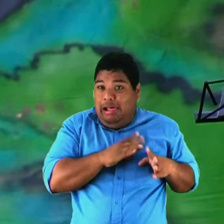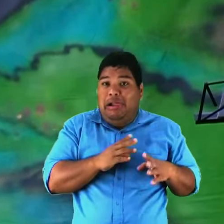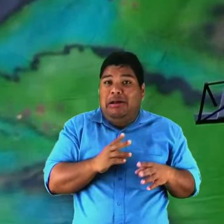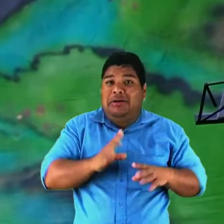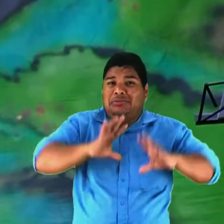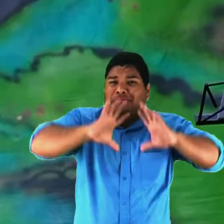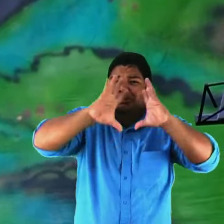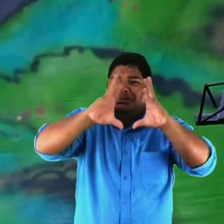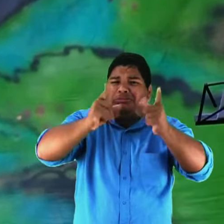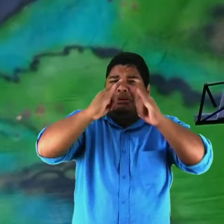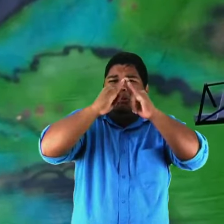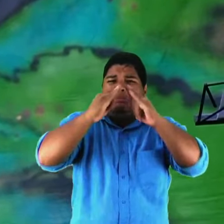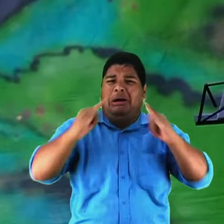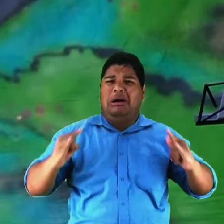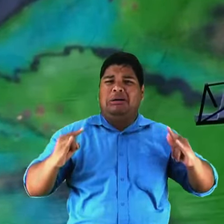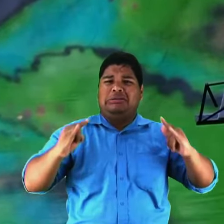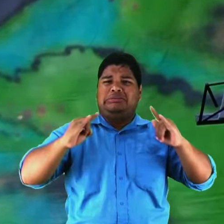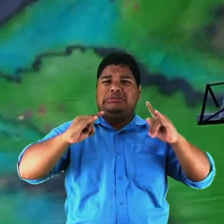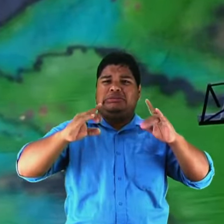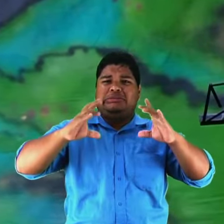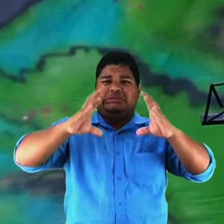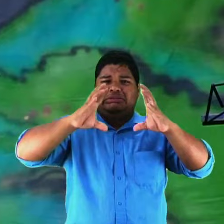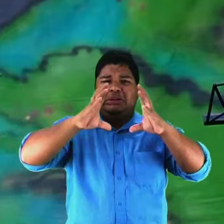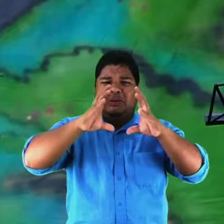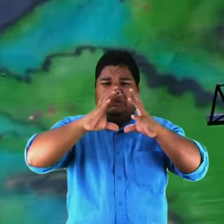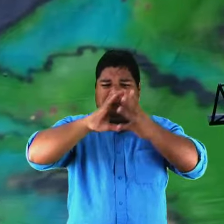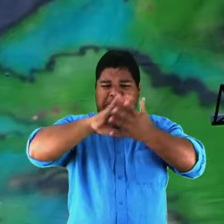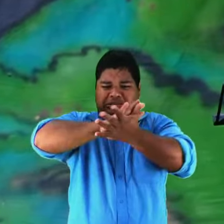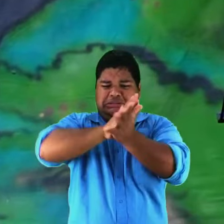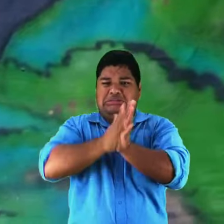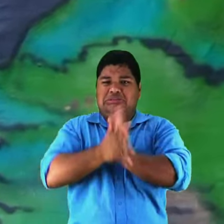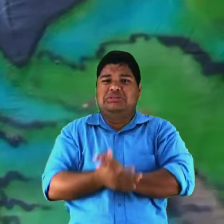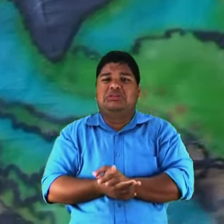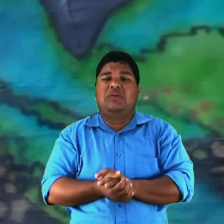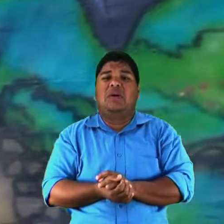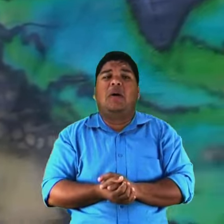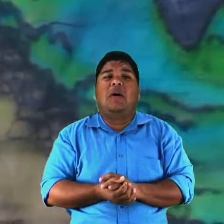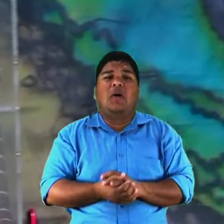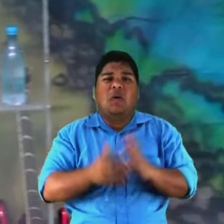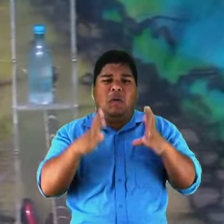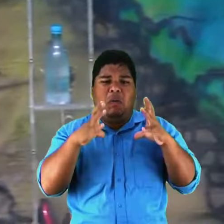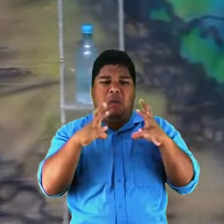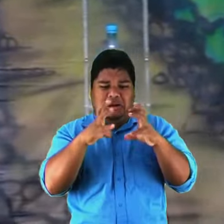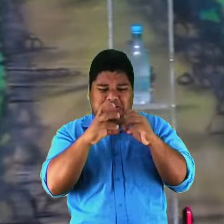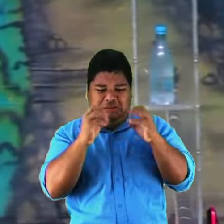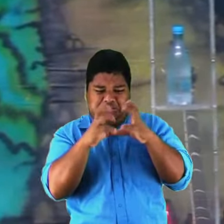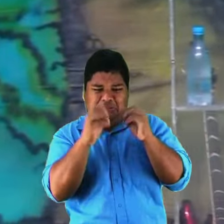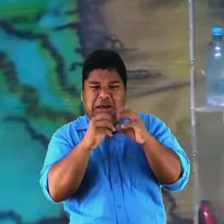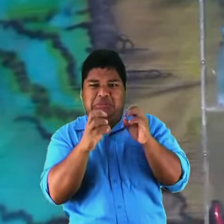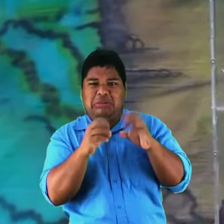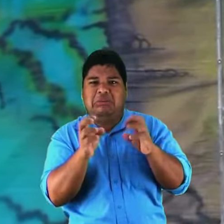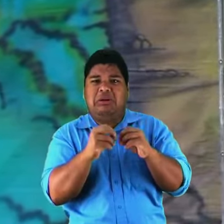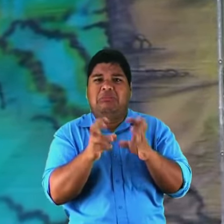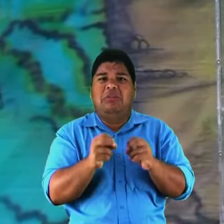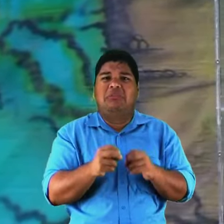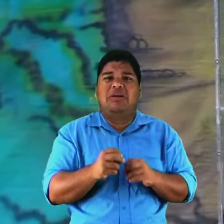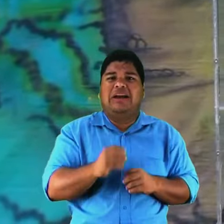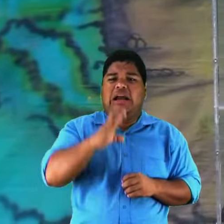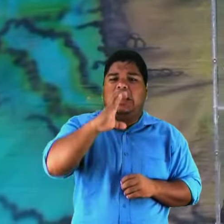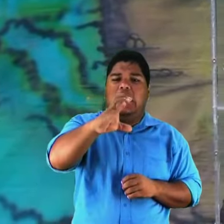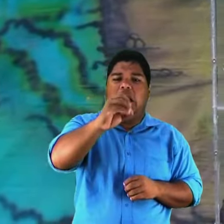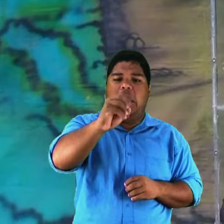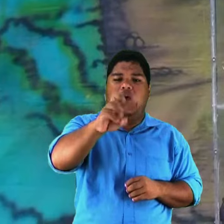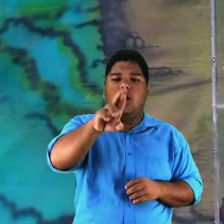destruído. Comido pela caroncha, porque como não havia lavado e guardado